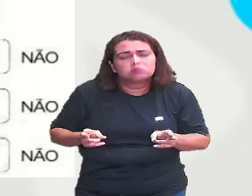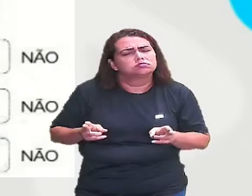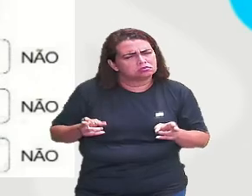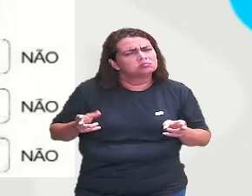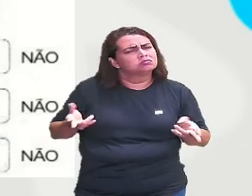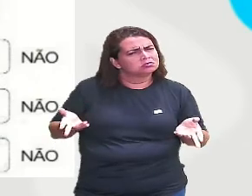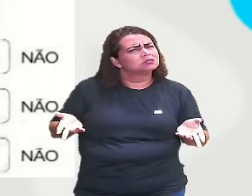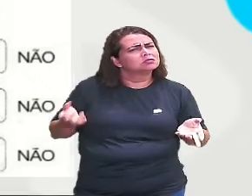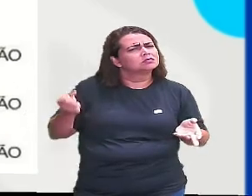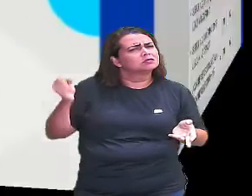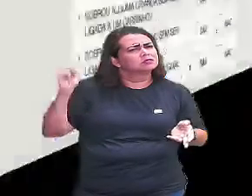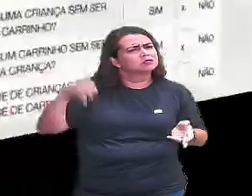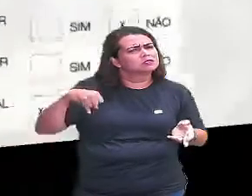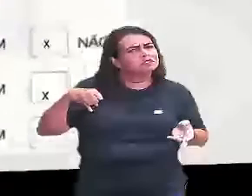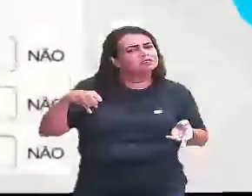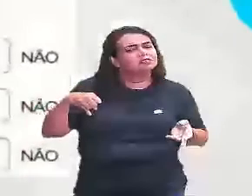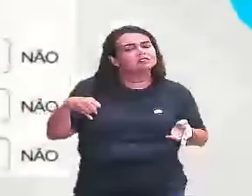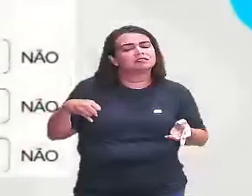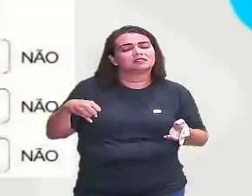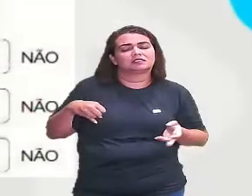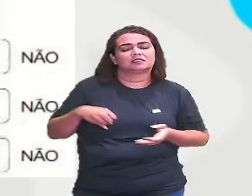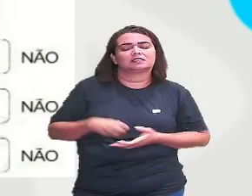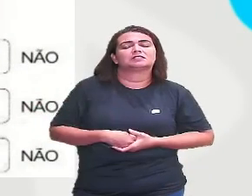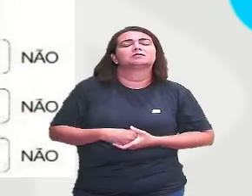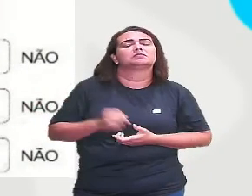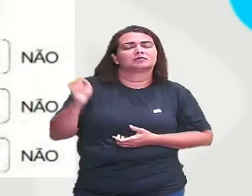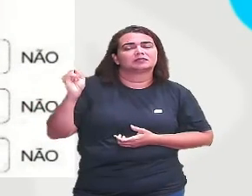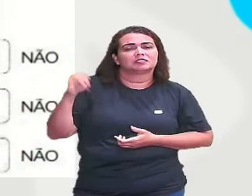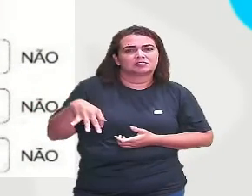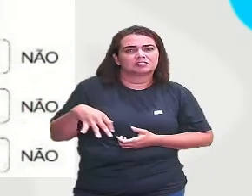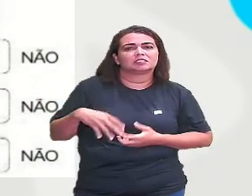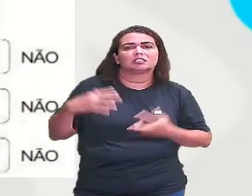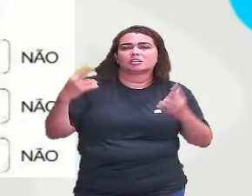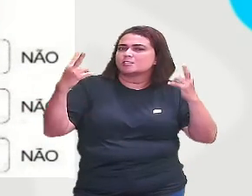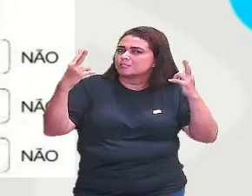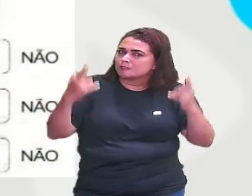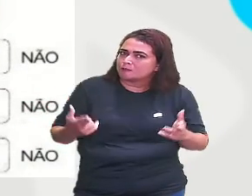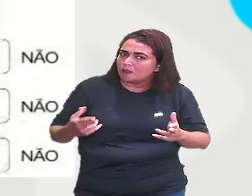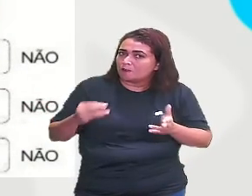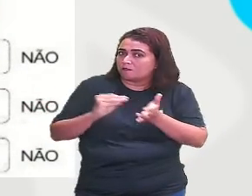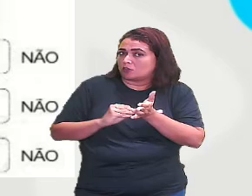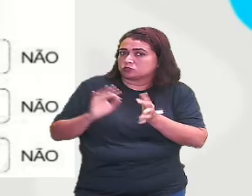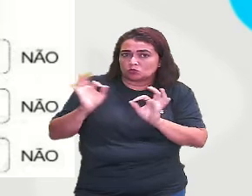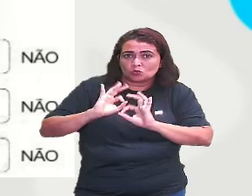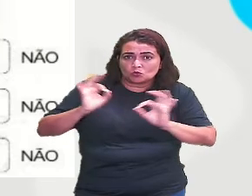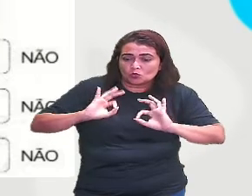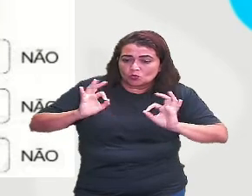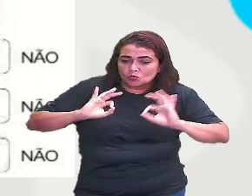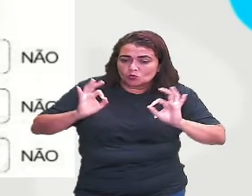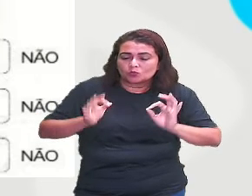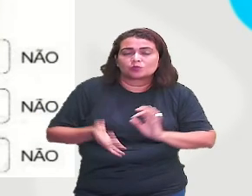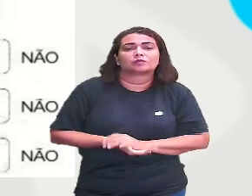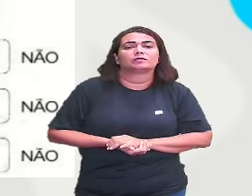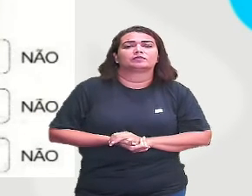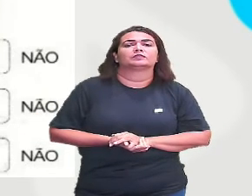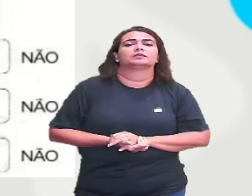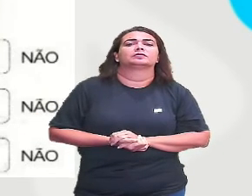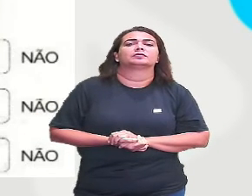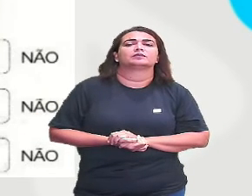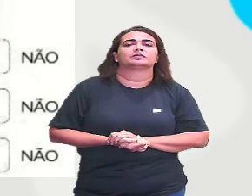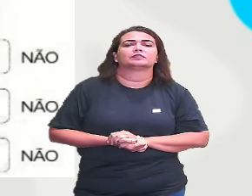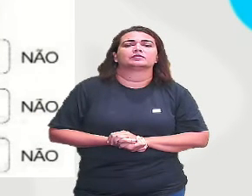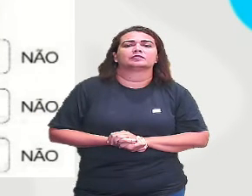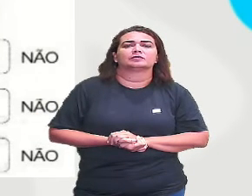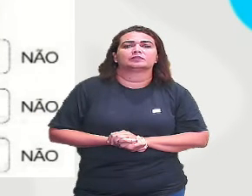Não sobrou nem carrinho nem criança. Então, sim, a quantidade de criança foi igual à quantidade de carrinhos, tá